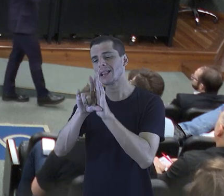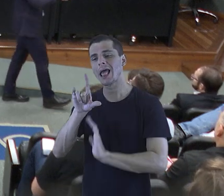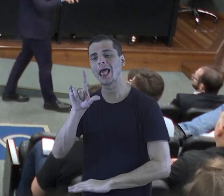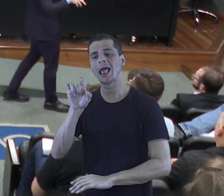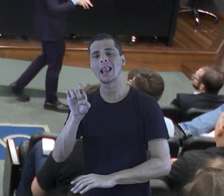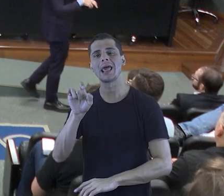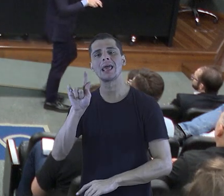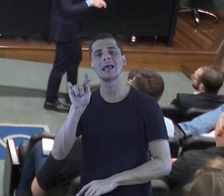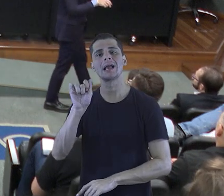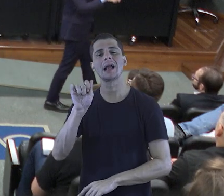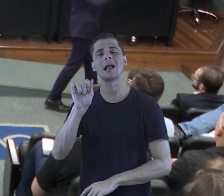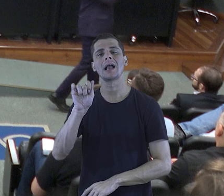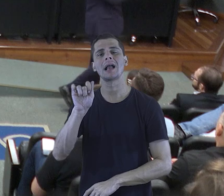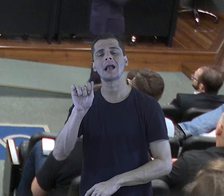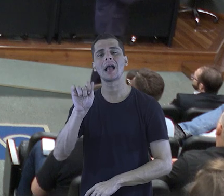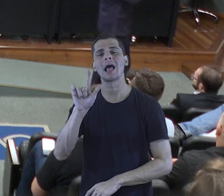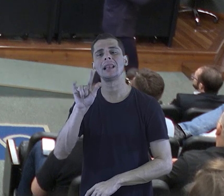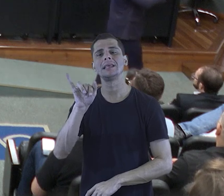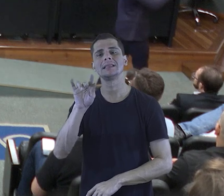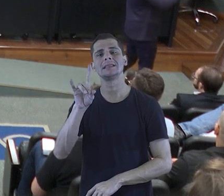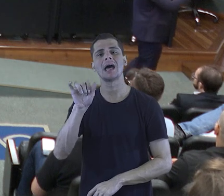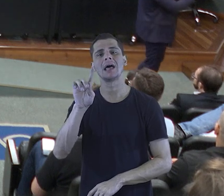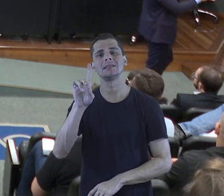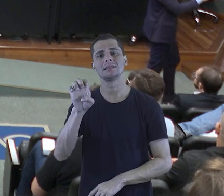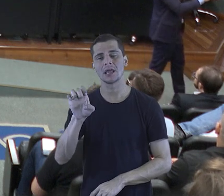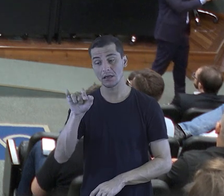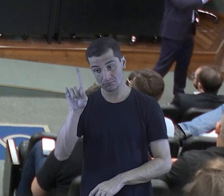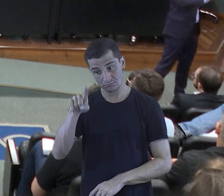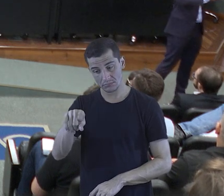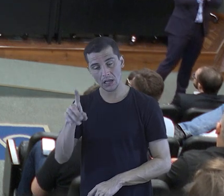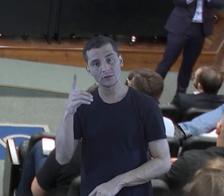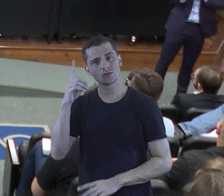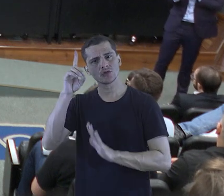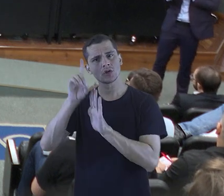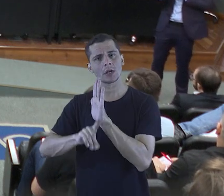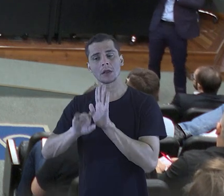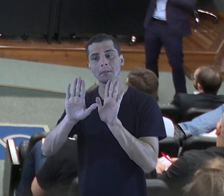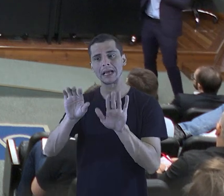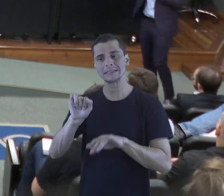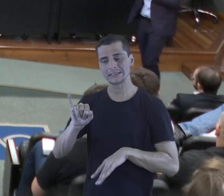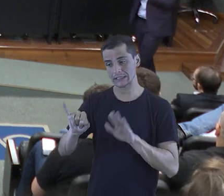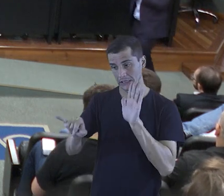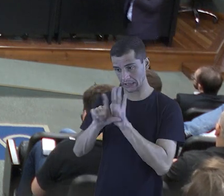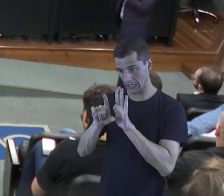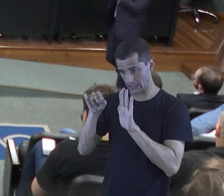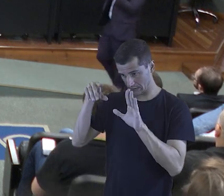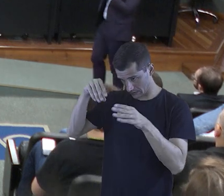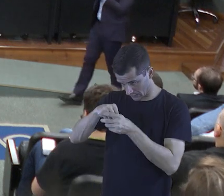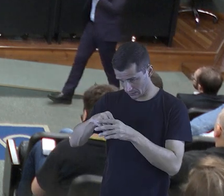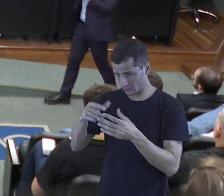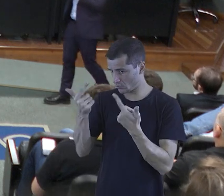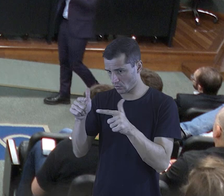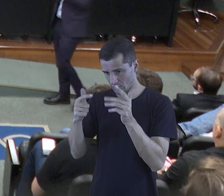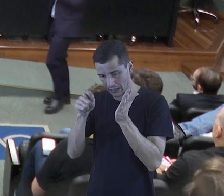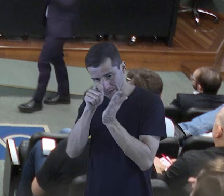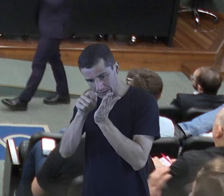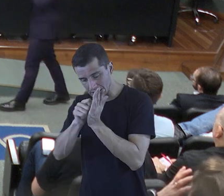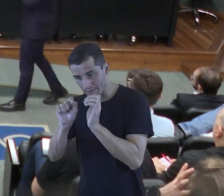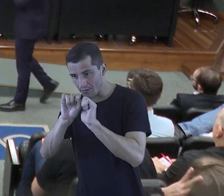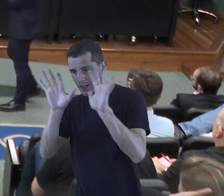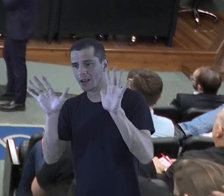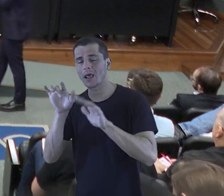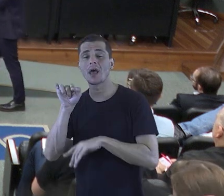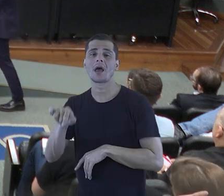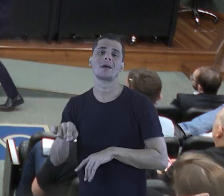expresso em lei. Se não está escrito na lei, se não está expresso legalidade estrita, eu não posso fazer. Essa é a regra geral.